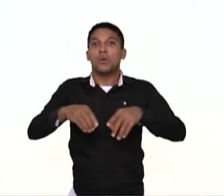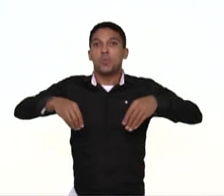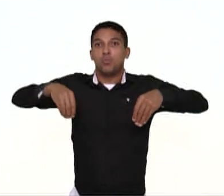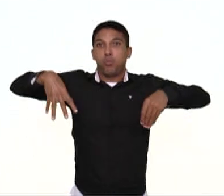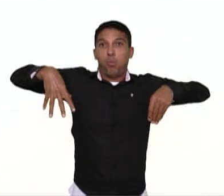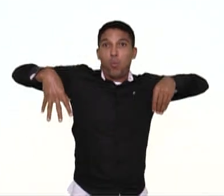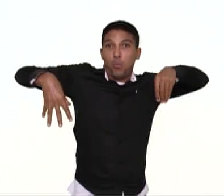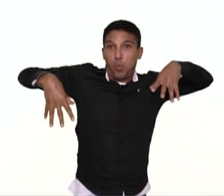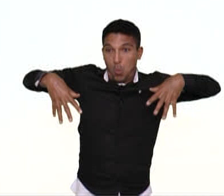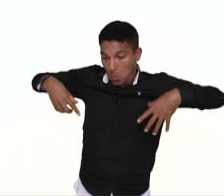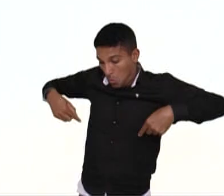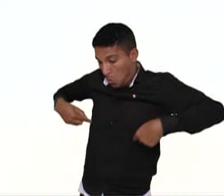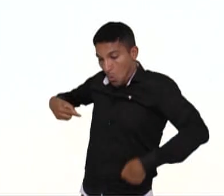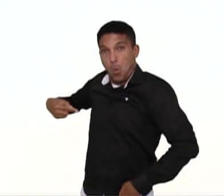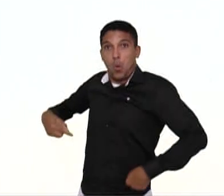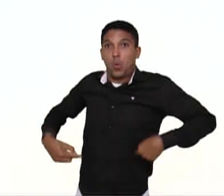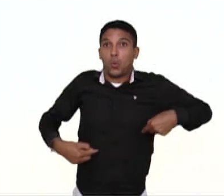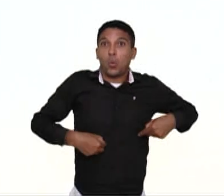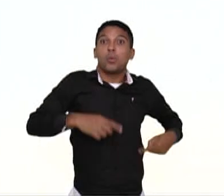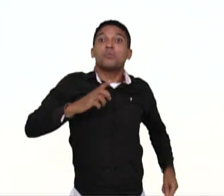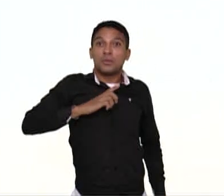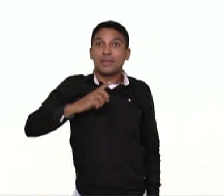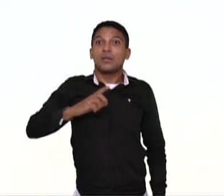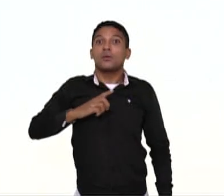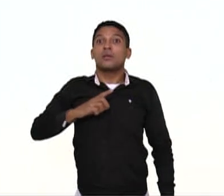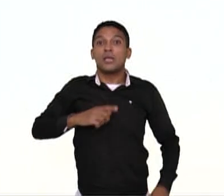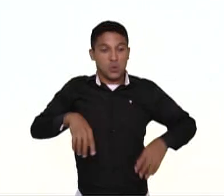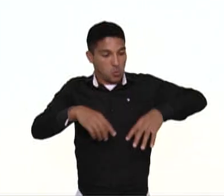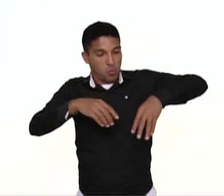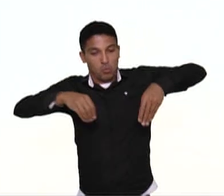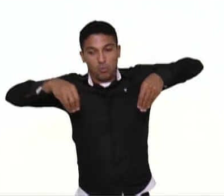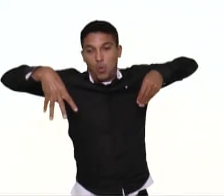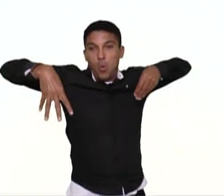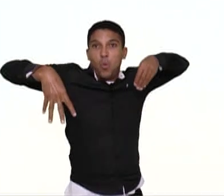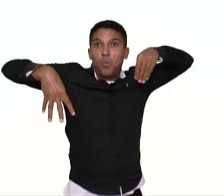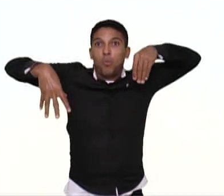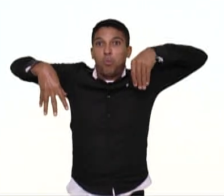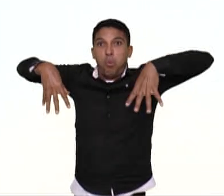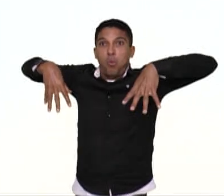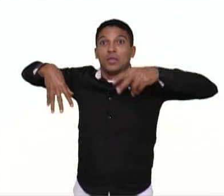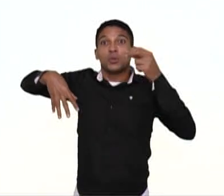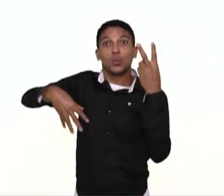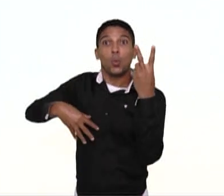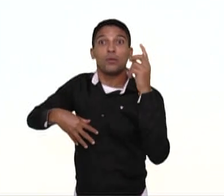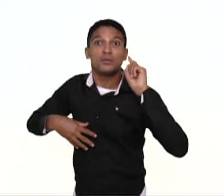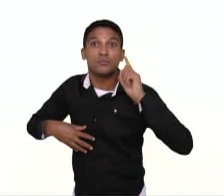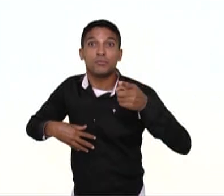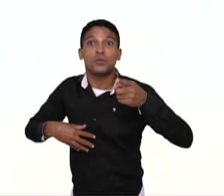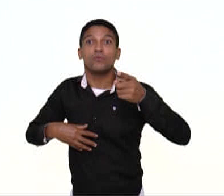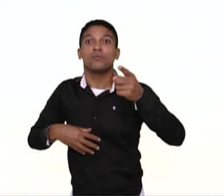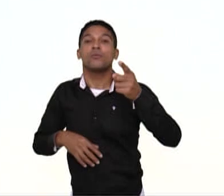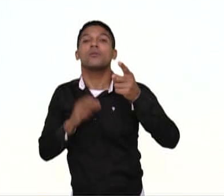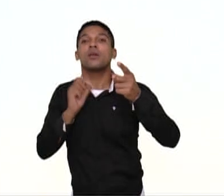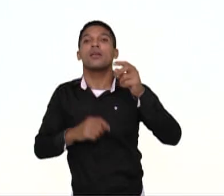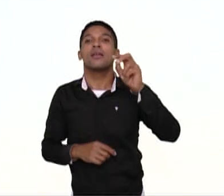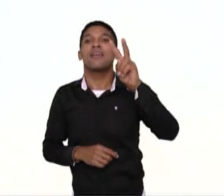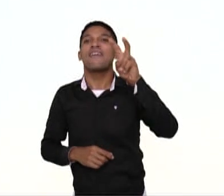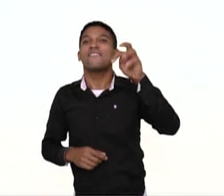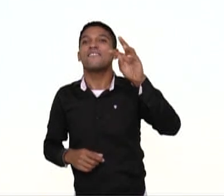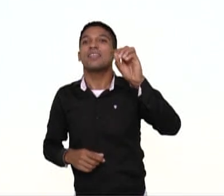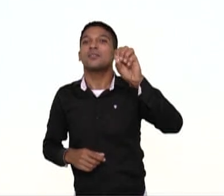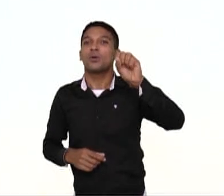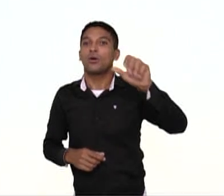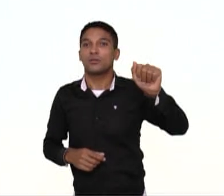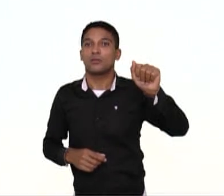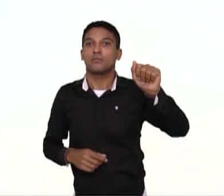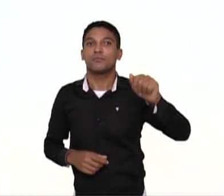Distribuída ali em todos os seus braços ali, né? Cada uma dessas ventosas é capaz de sustentar uma massa